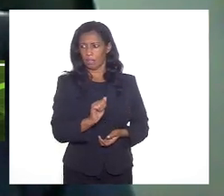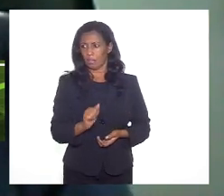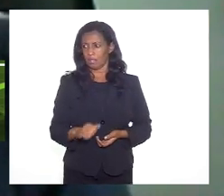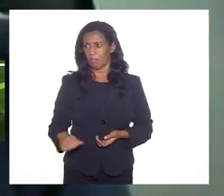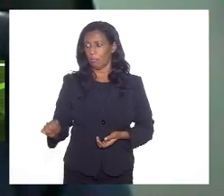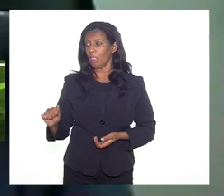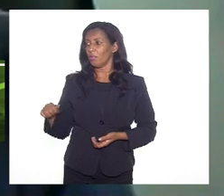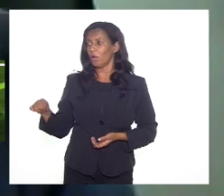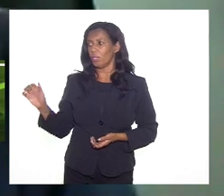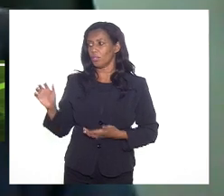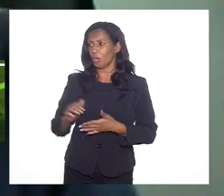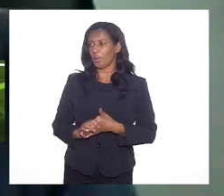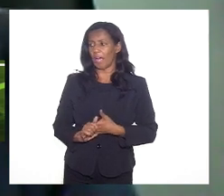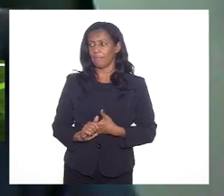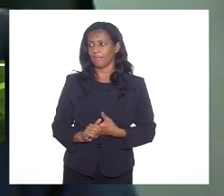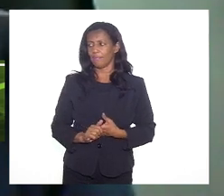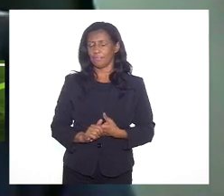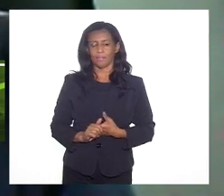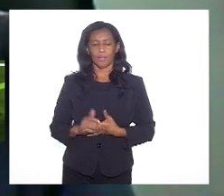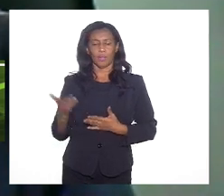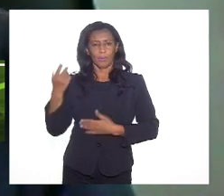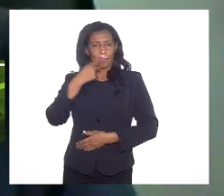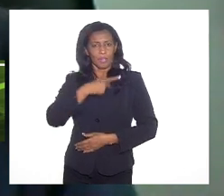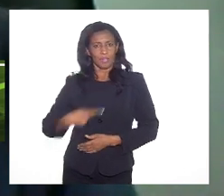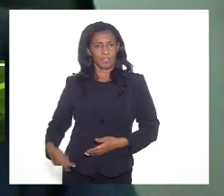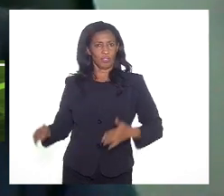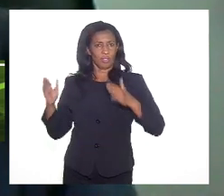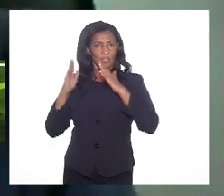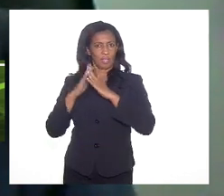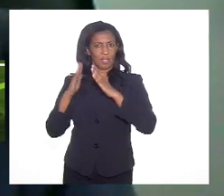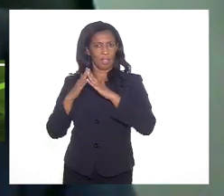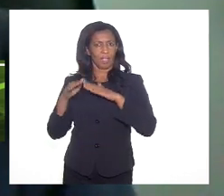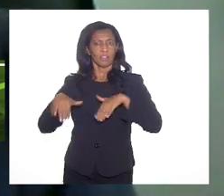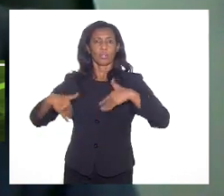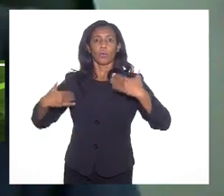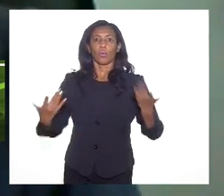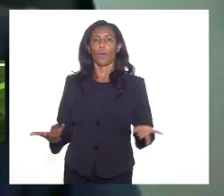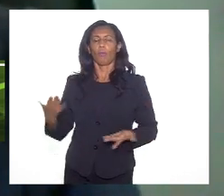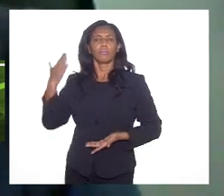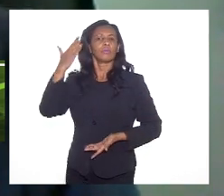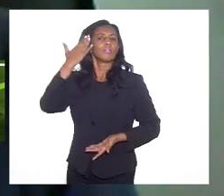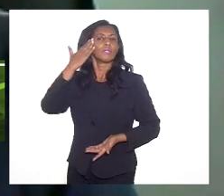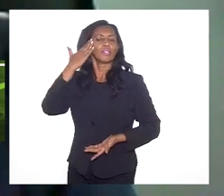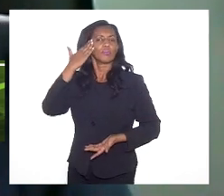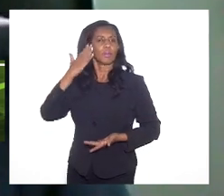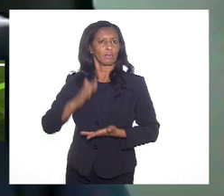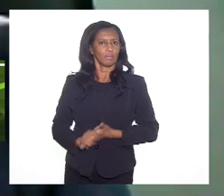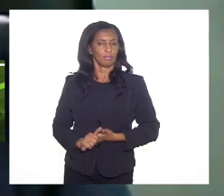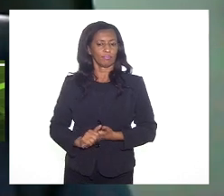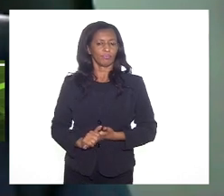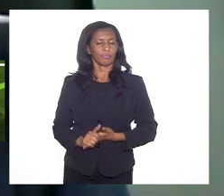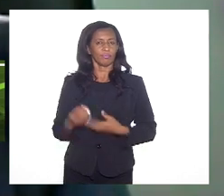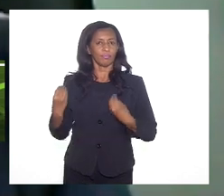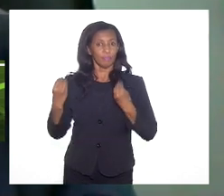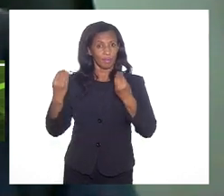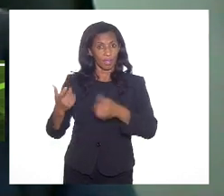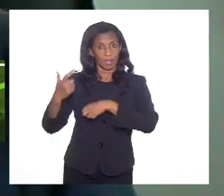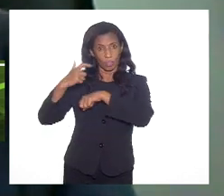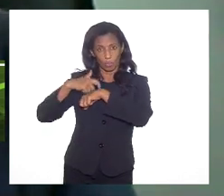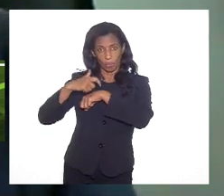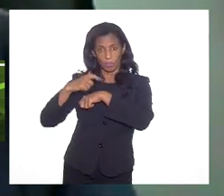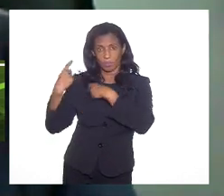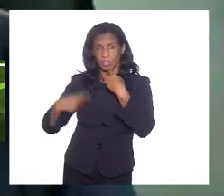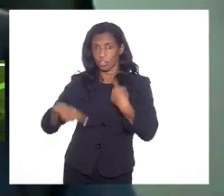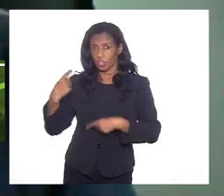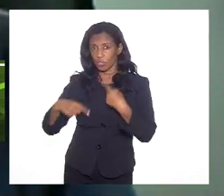ANP, quando o presidente dessa casa já deixou claro qual é o seu entendimento, para que no momento de se